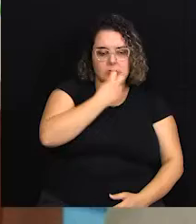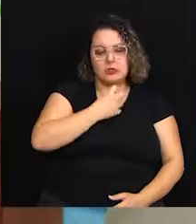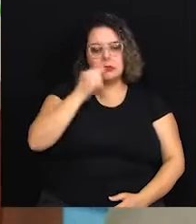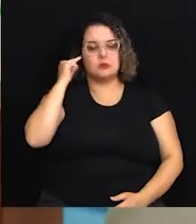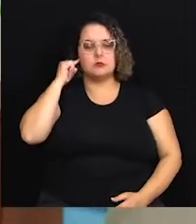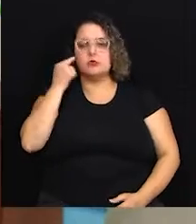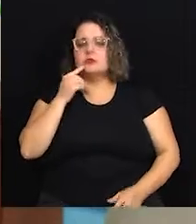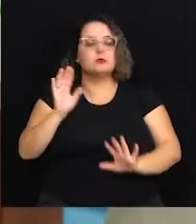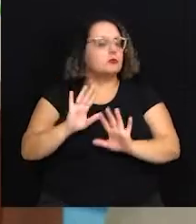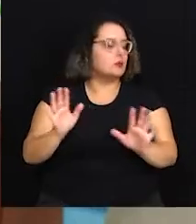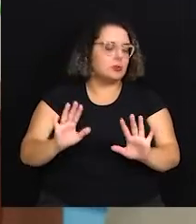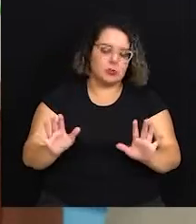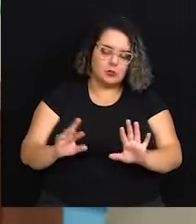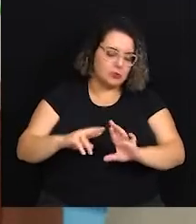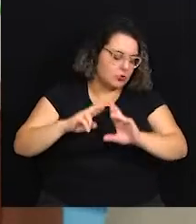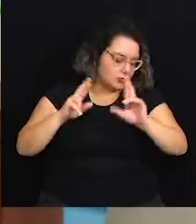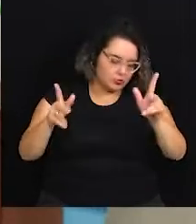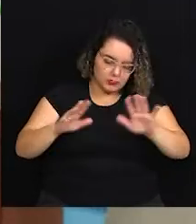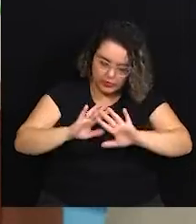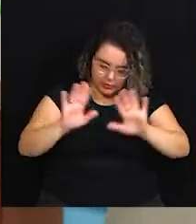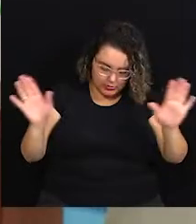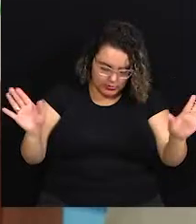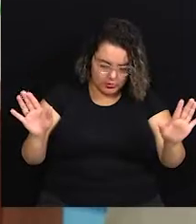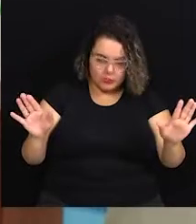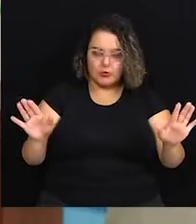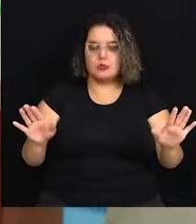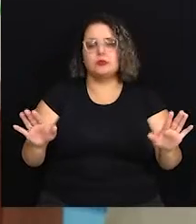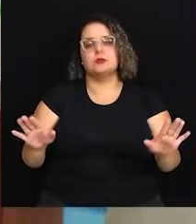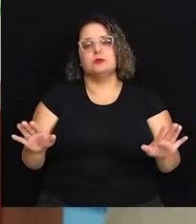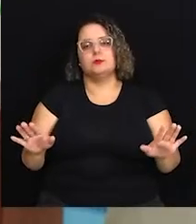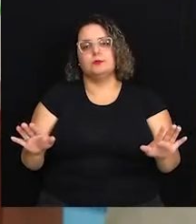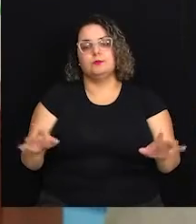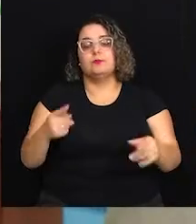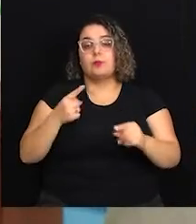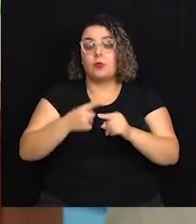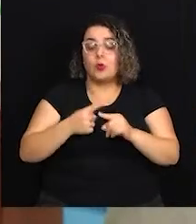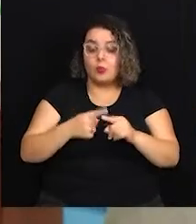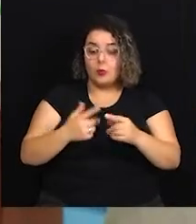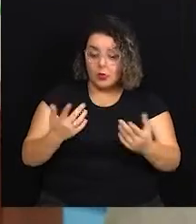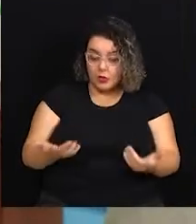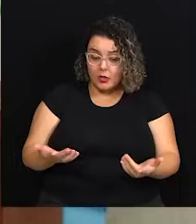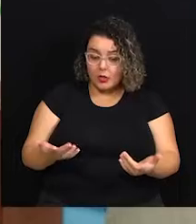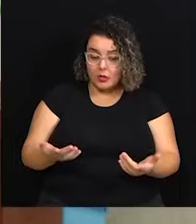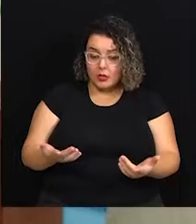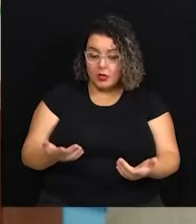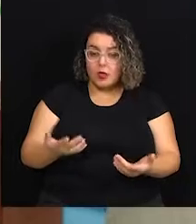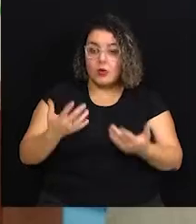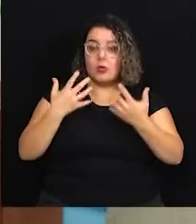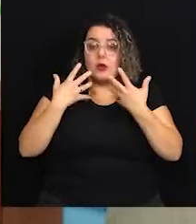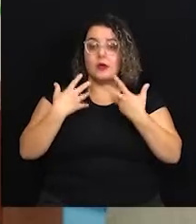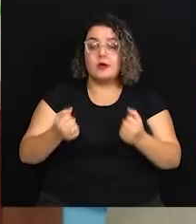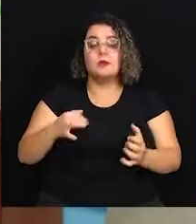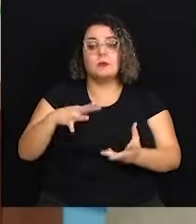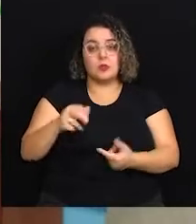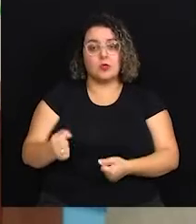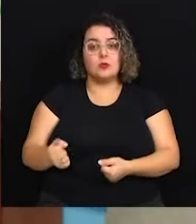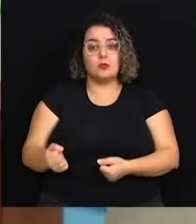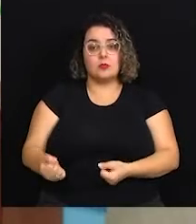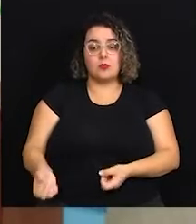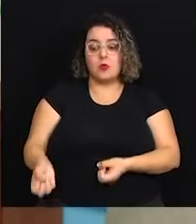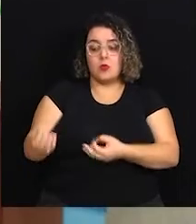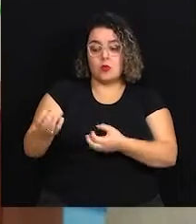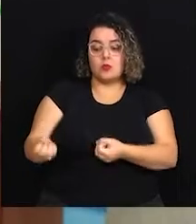tem nada a ver, né? Então, porque é o que ele recebe do mundo, o que vem para ele